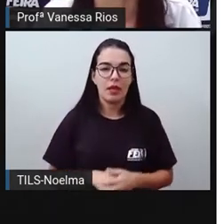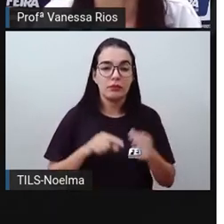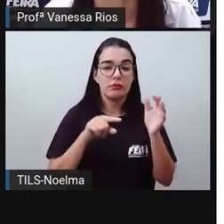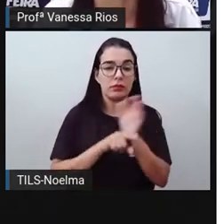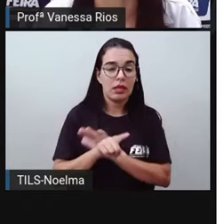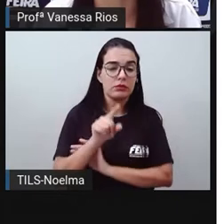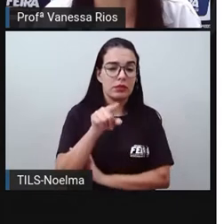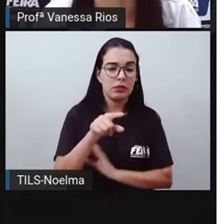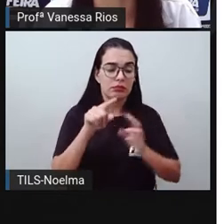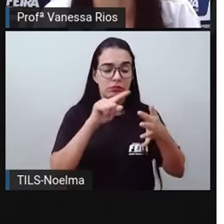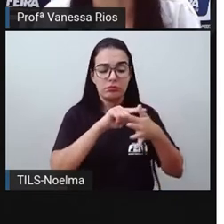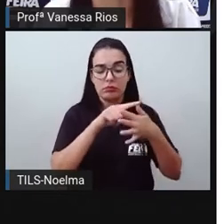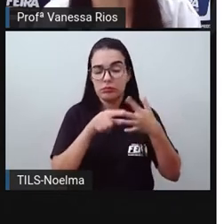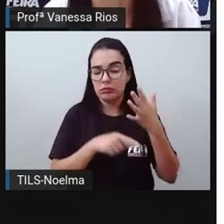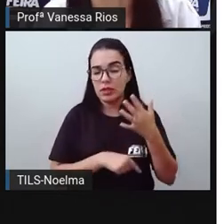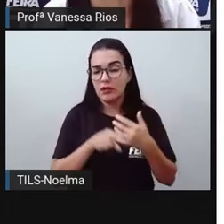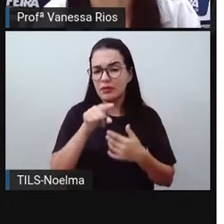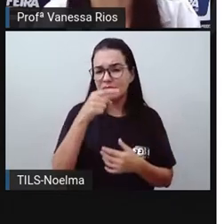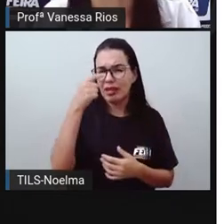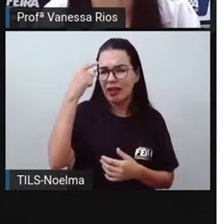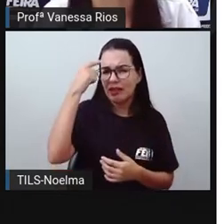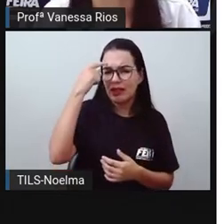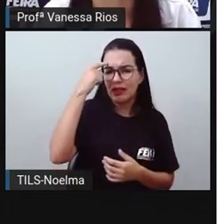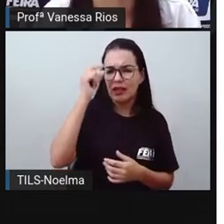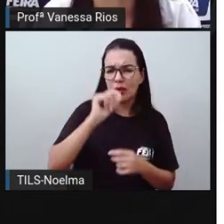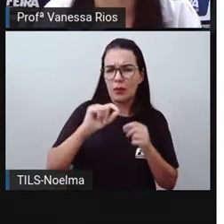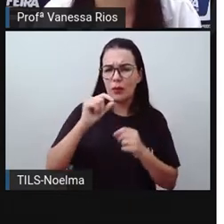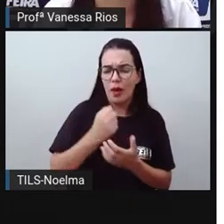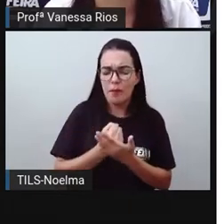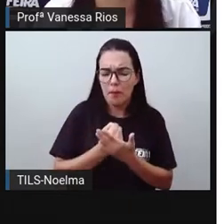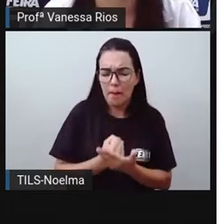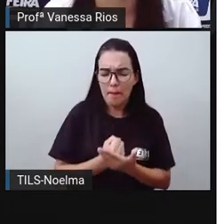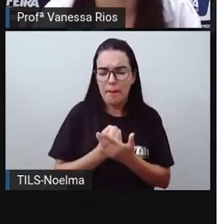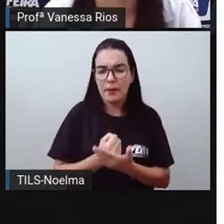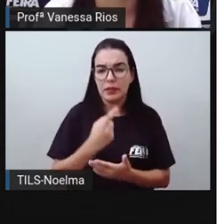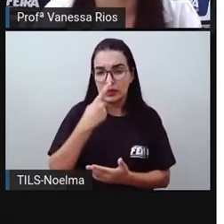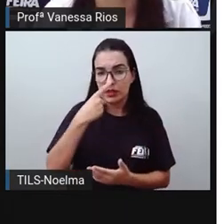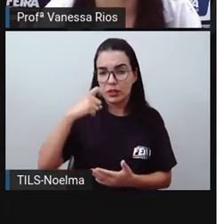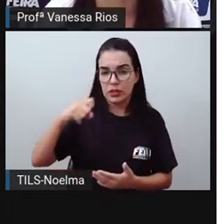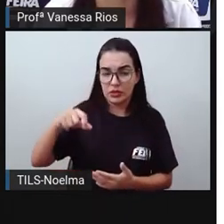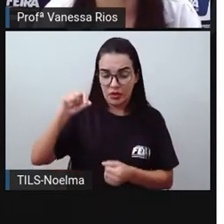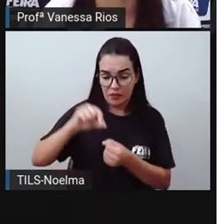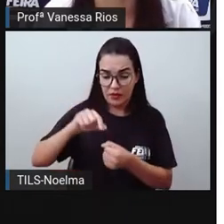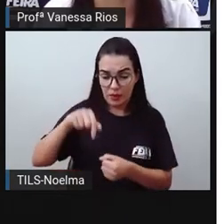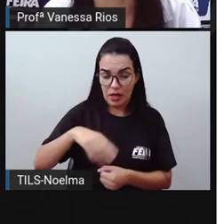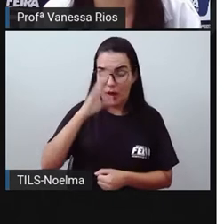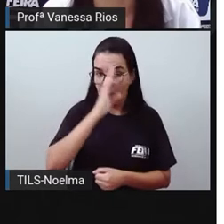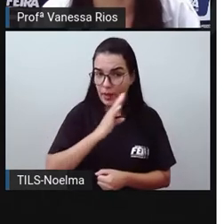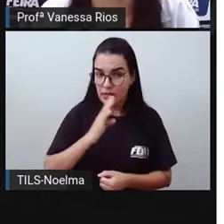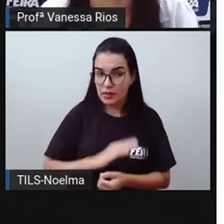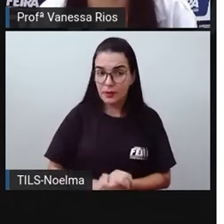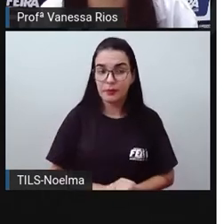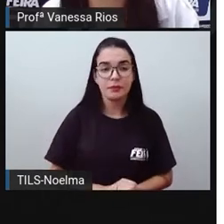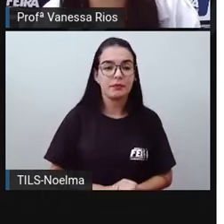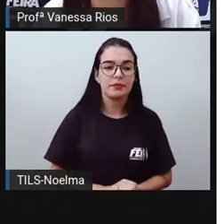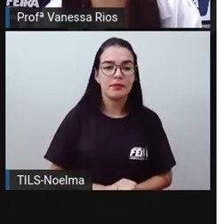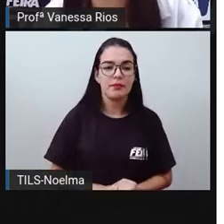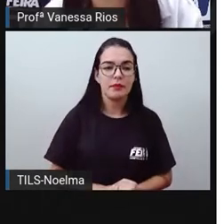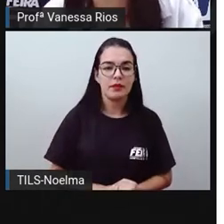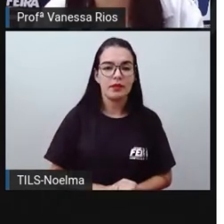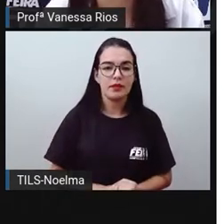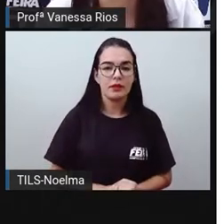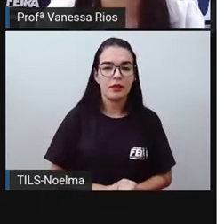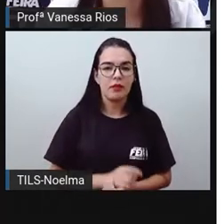tem ideia de quantos quilos de lixo são produzidos no Brasil? Já parou aí para pensar, não é? Quantos